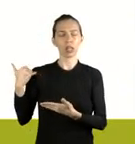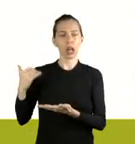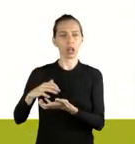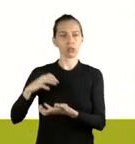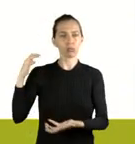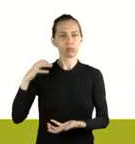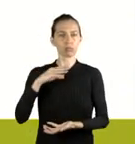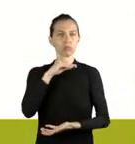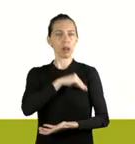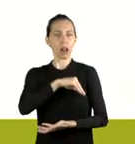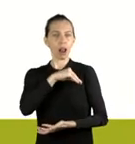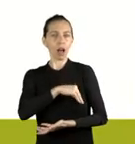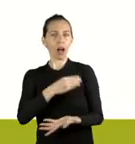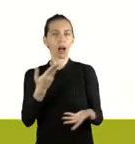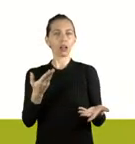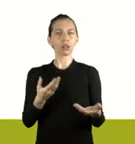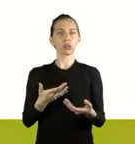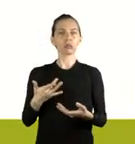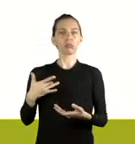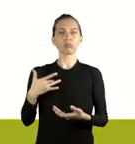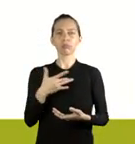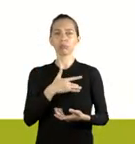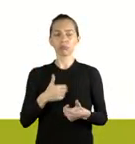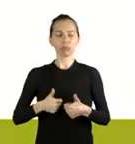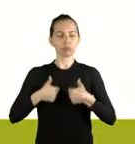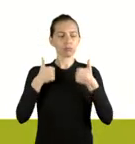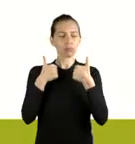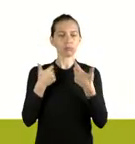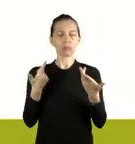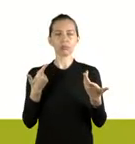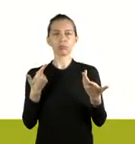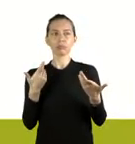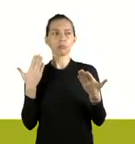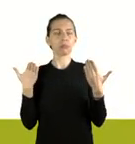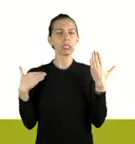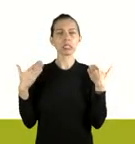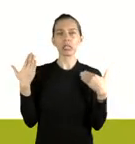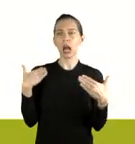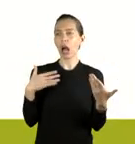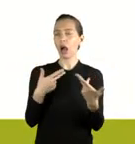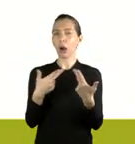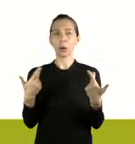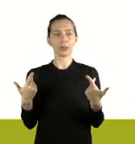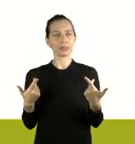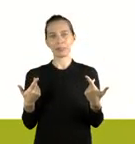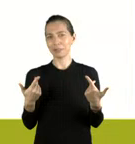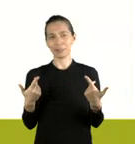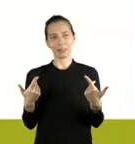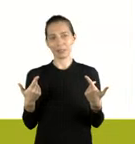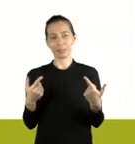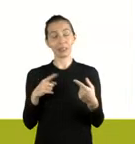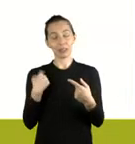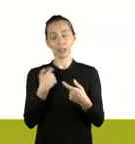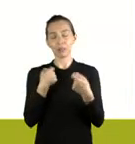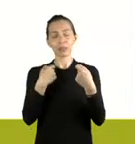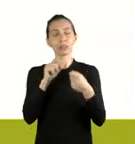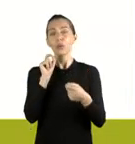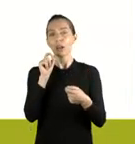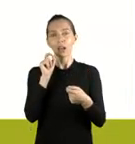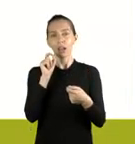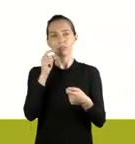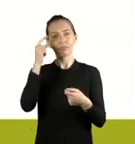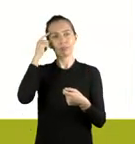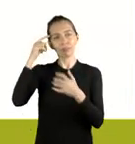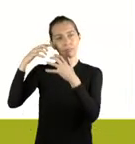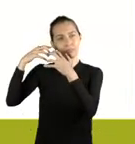como bem-estar, como lazer. Né? Então, é mais um motivo da gente pensar